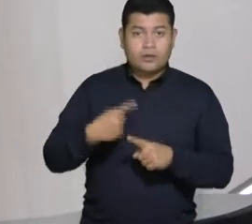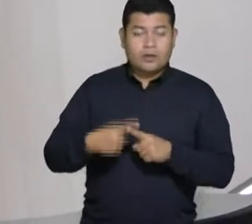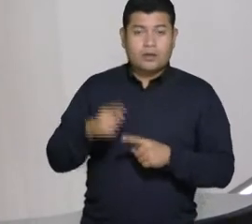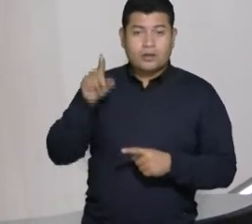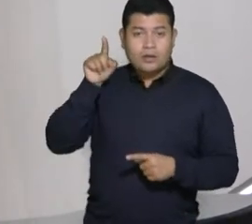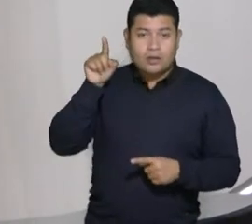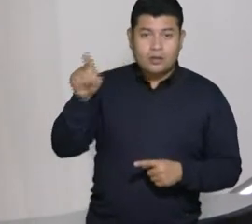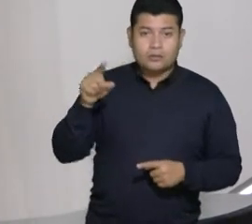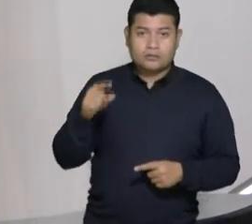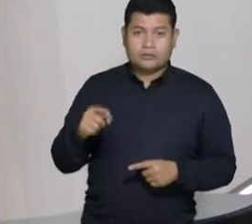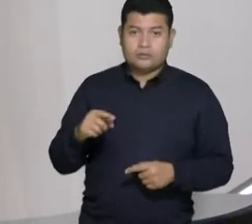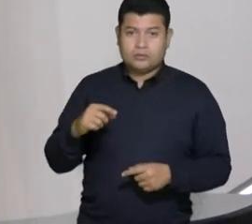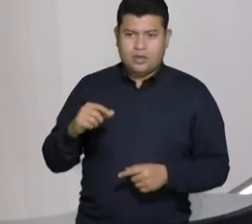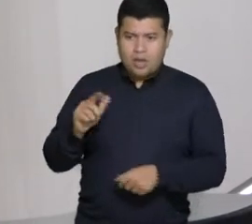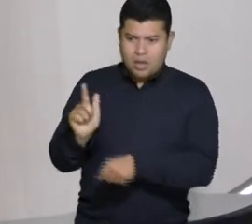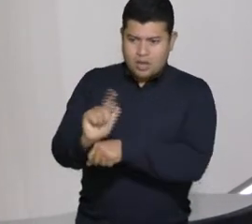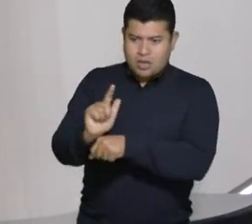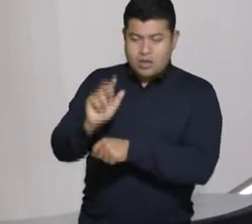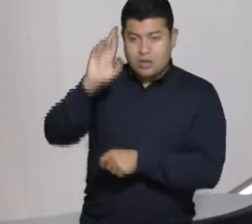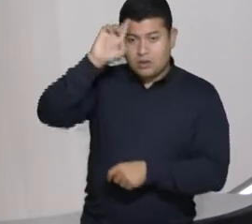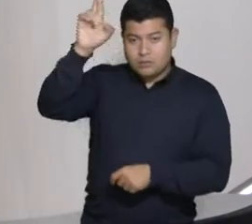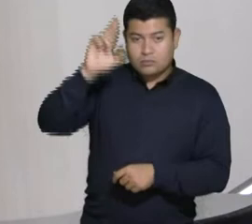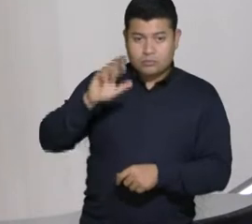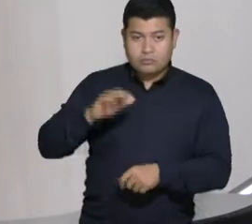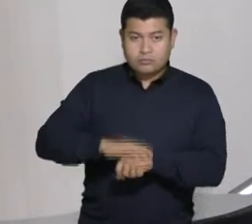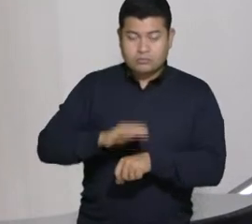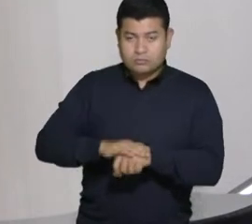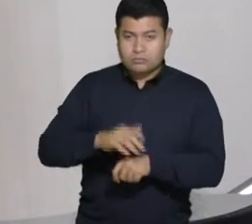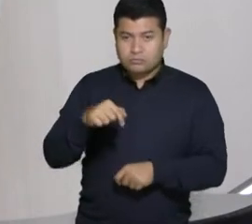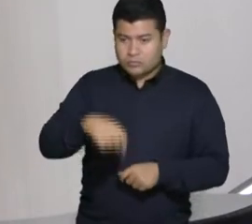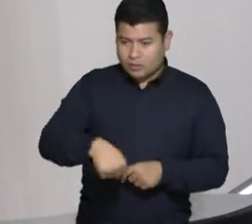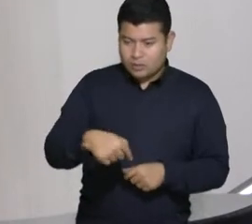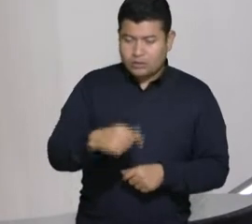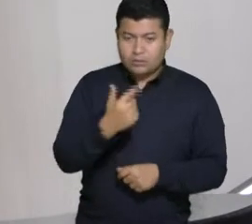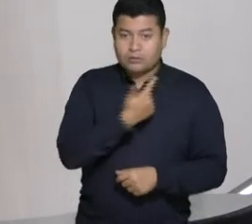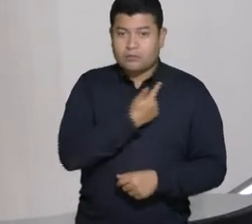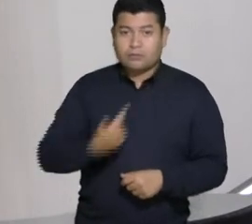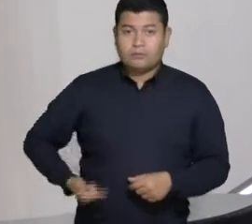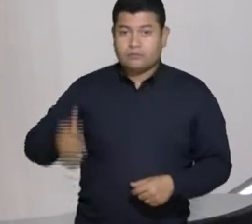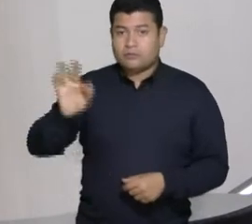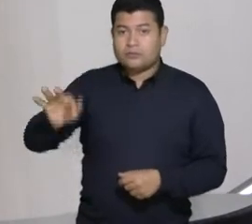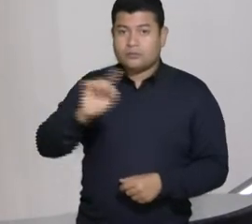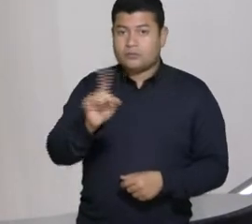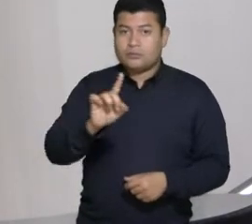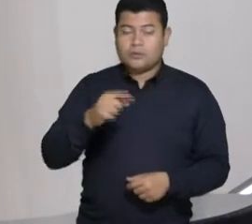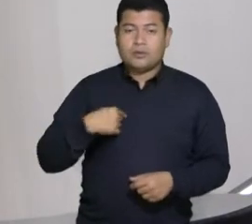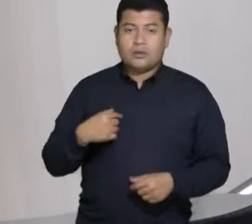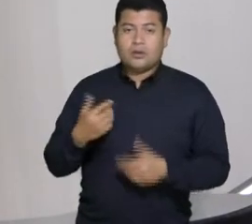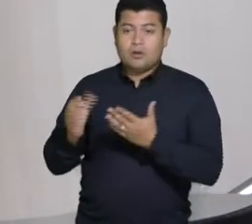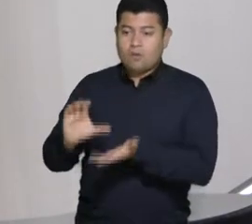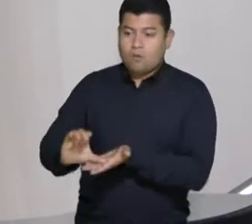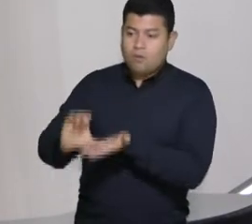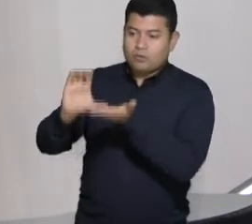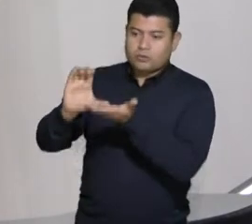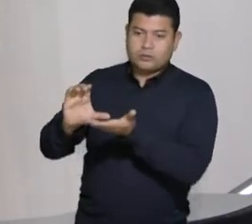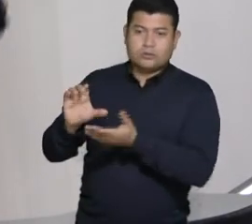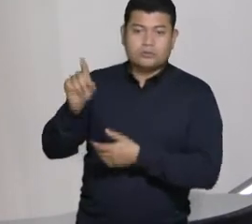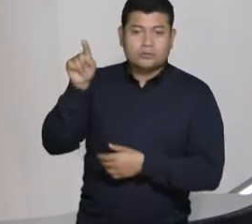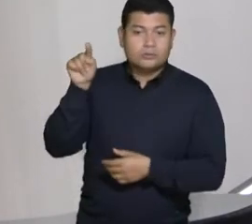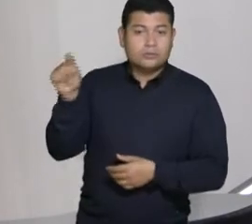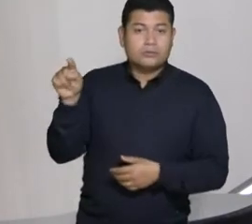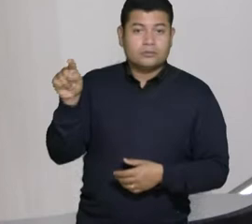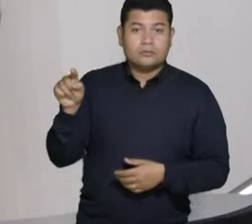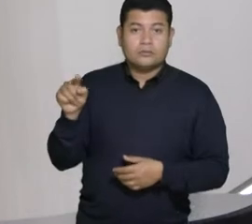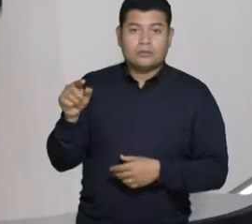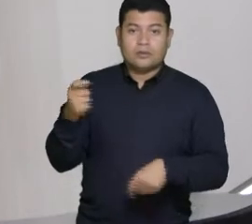não tem ingerência do governo federal e aí é sacanagem o Conselho de administração da Petrobras Deputado Lima tá